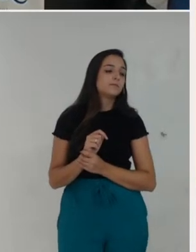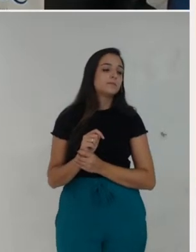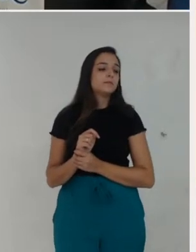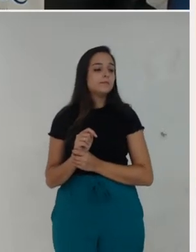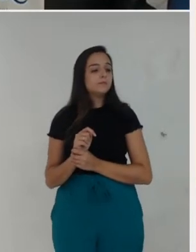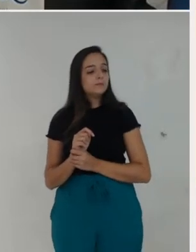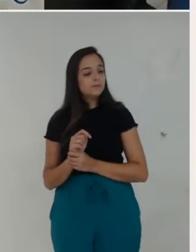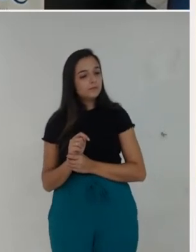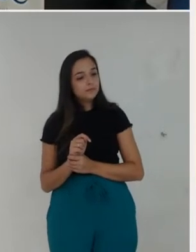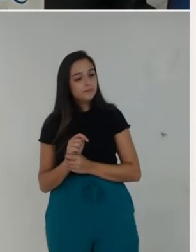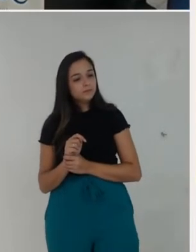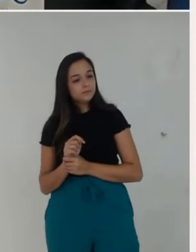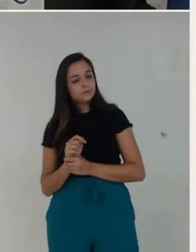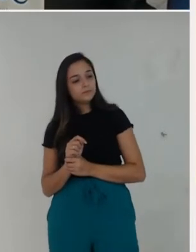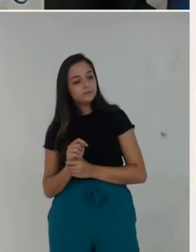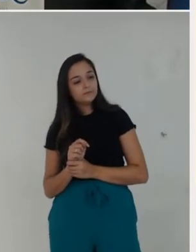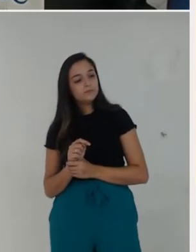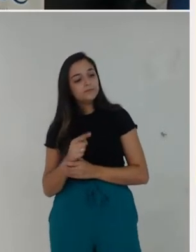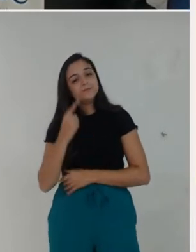Vamos ver, por exemplo,